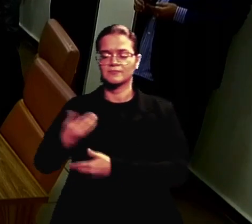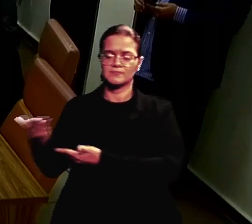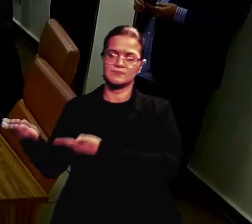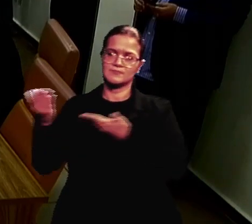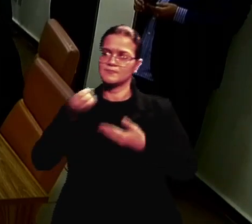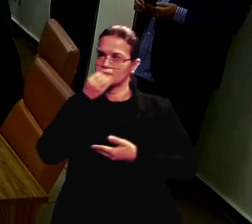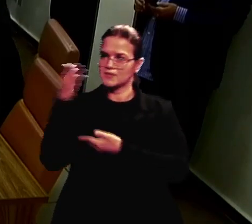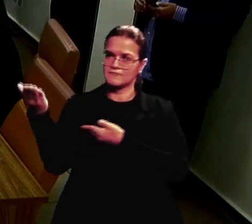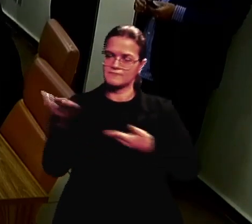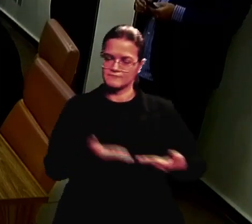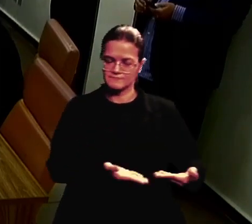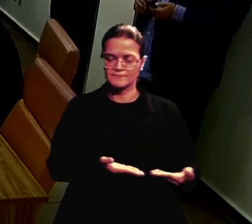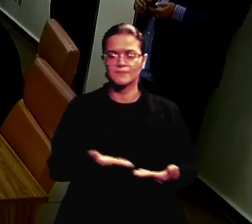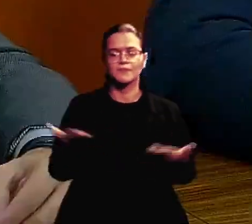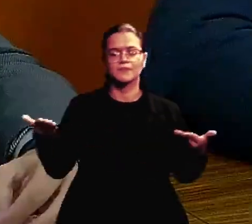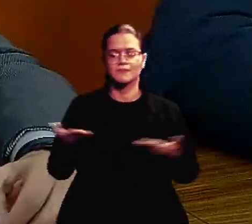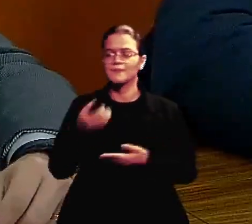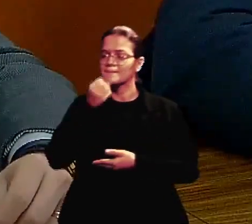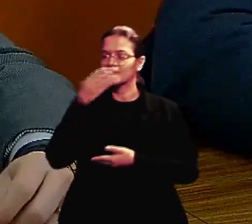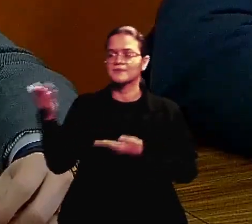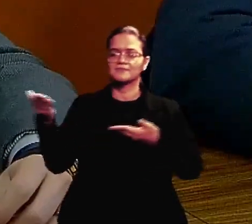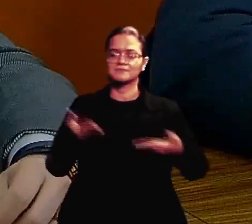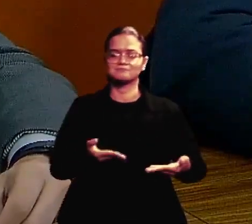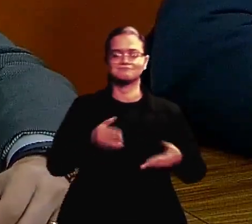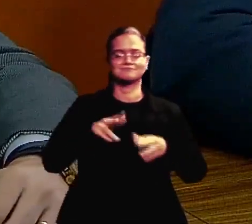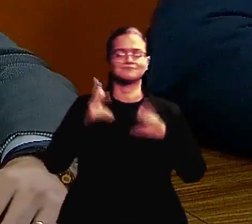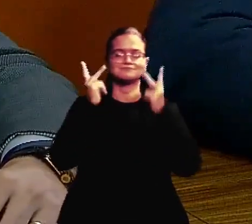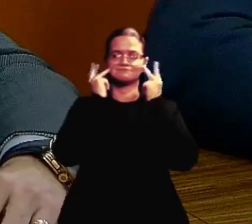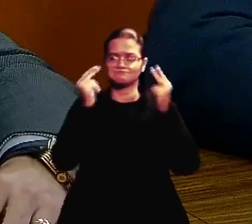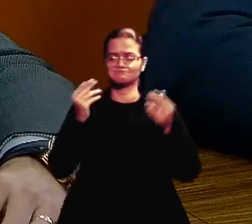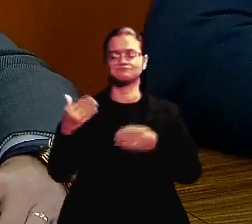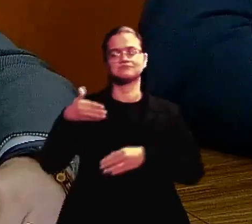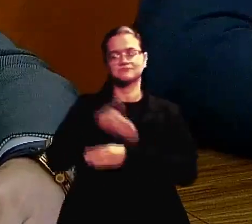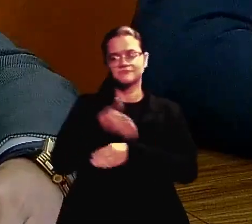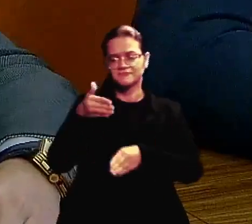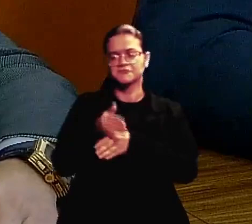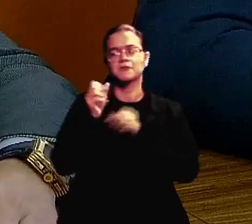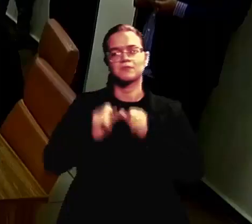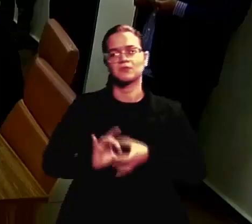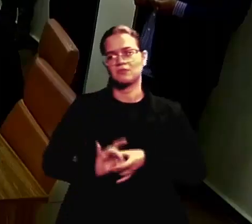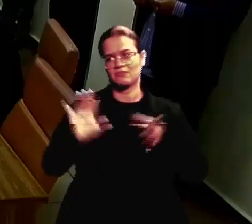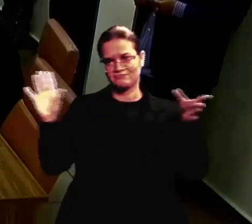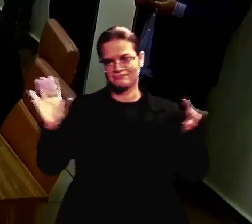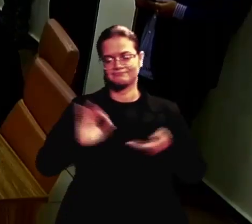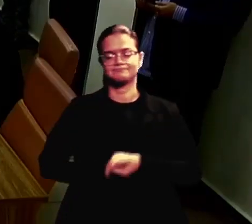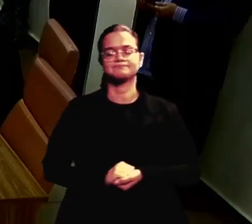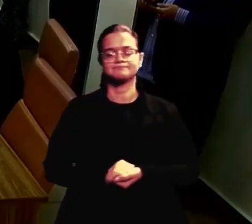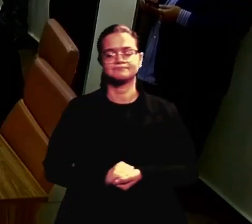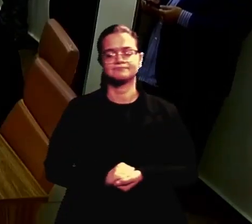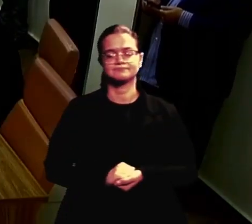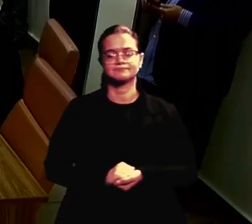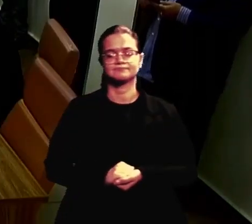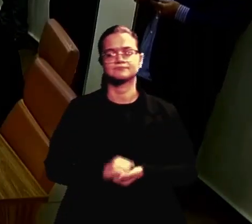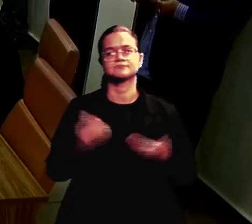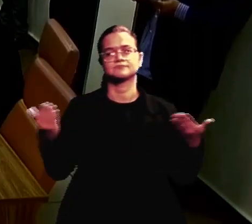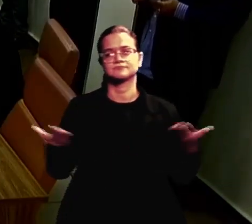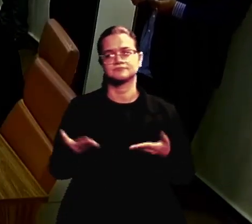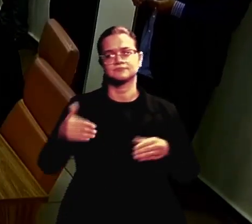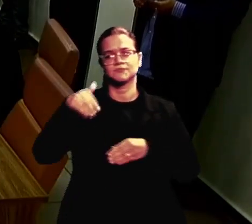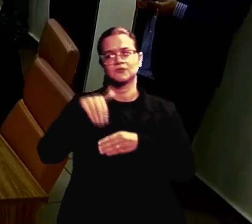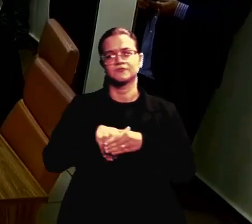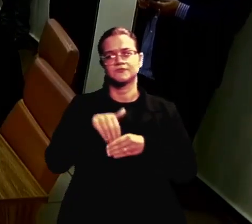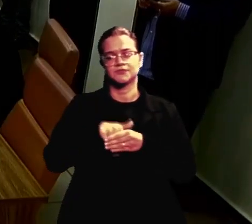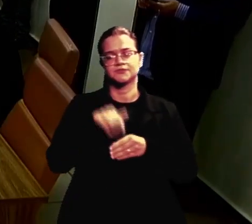esta comissão. Tá? Fique sempre à vontade para estar presente aqui nas nossas sessões. Colocando